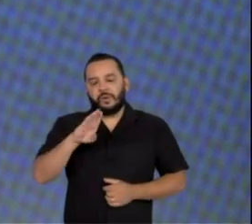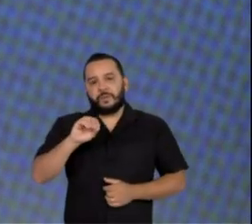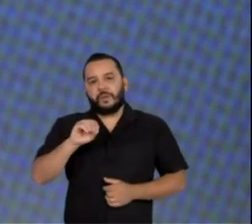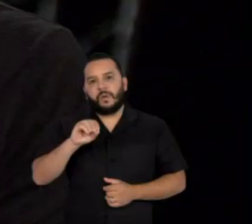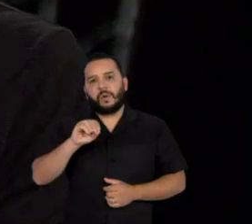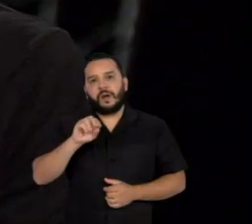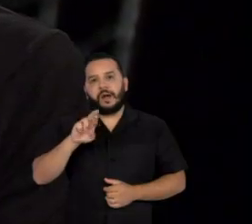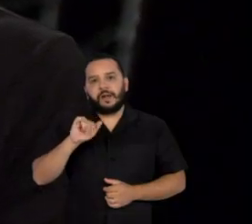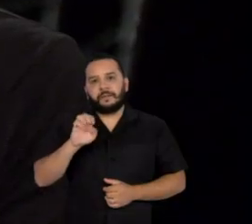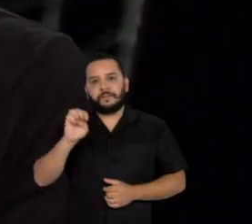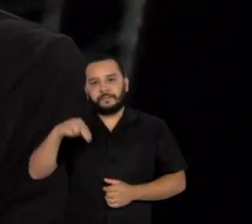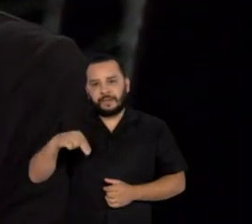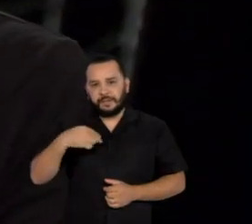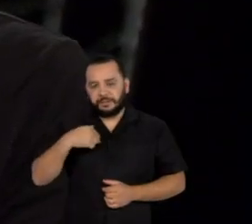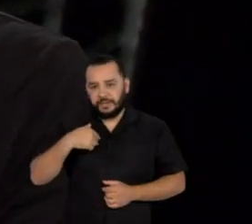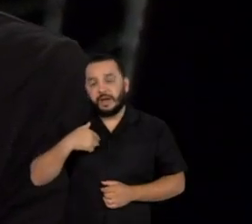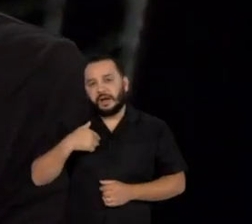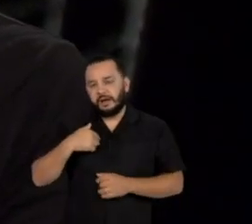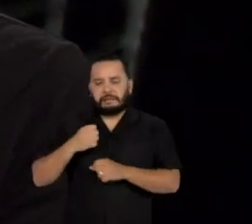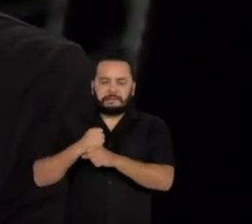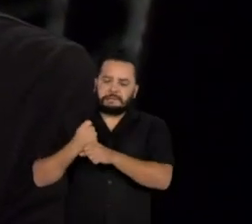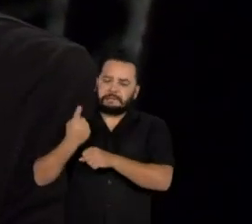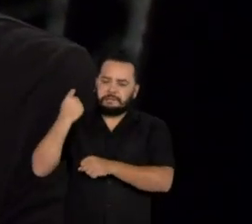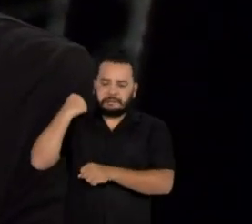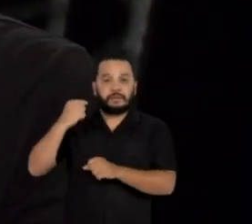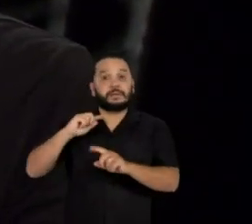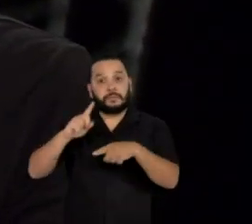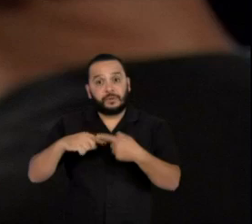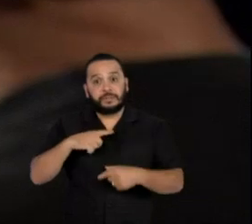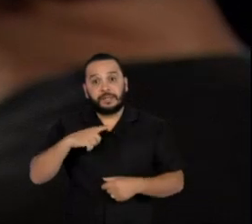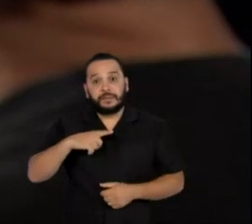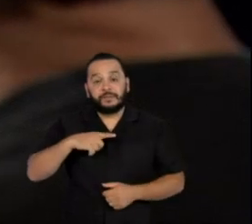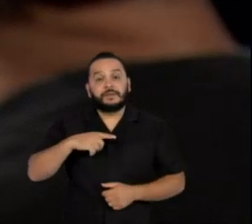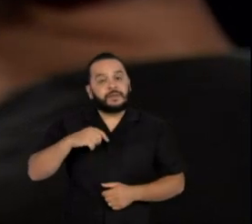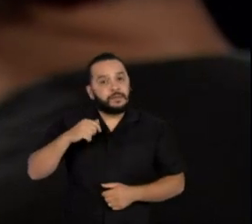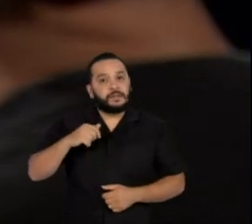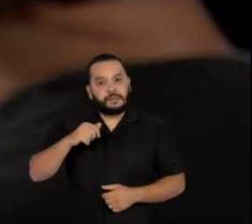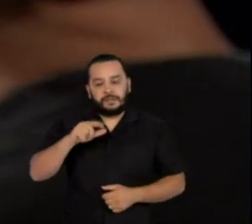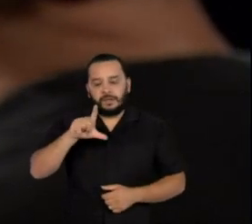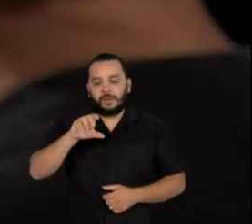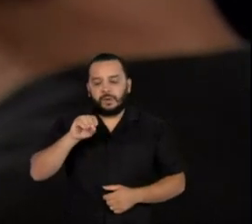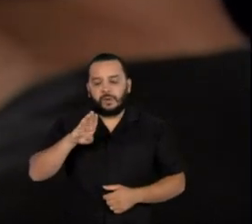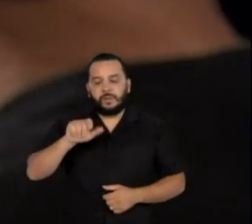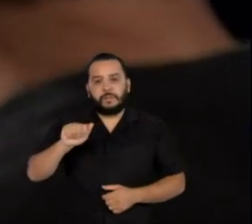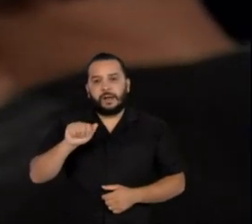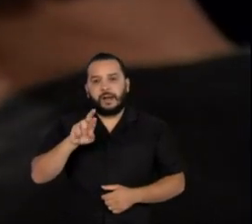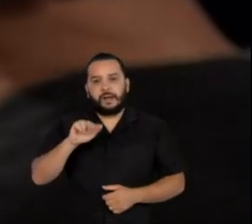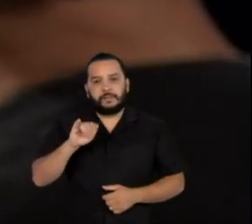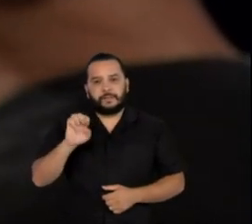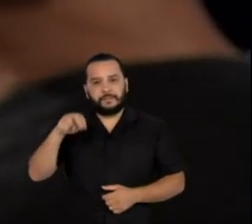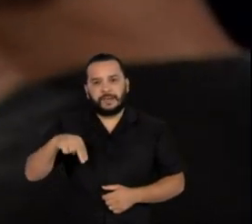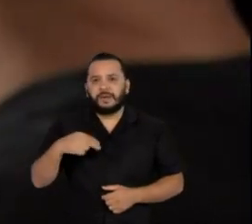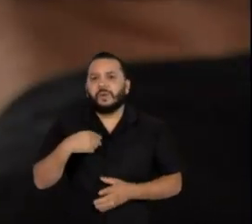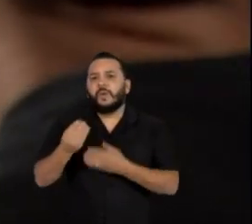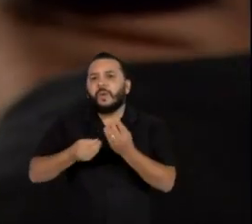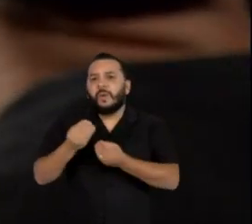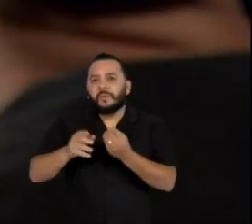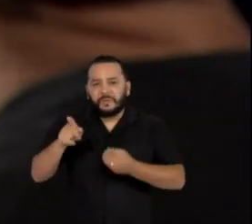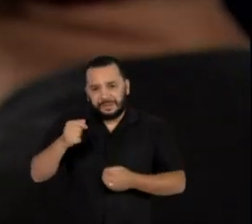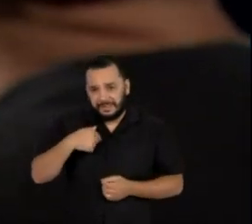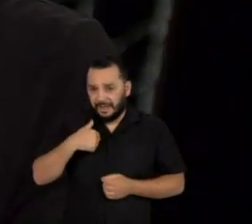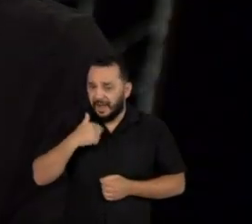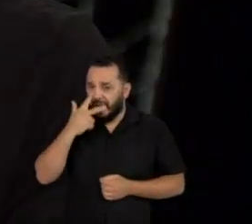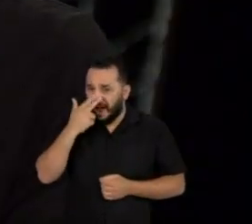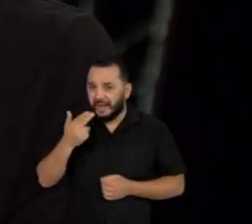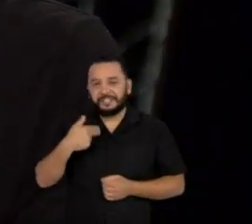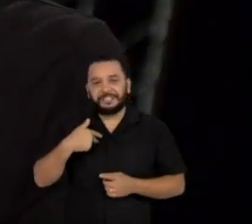tempo atrás, 22 anos depois, você fez a Loba de Ray-Ban. Como é que você acha que foi nesse tempo